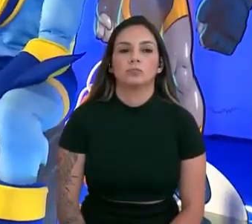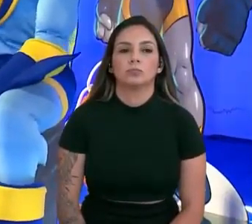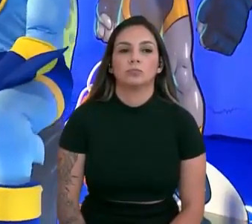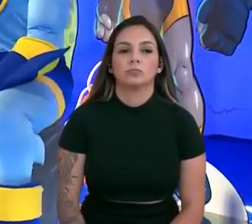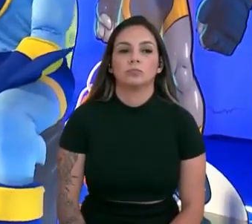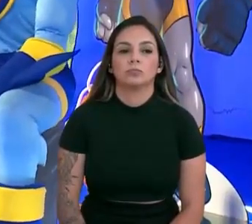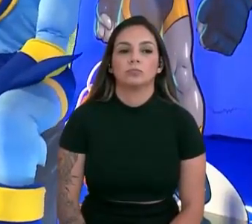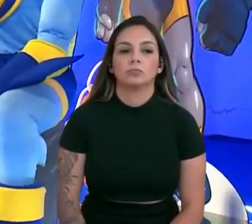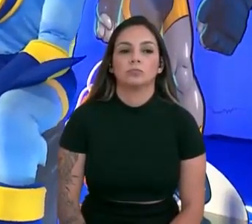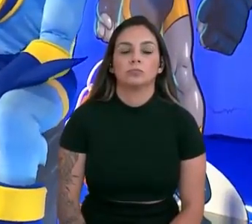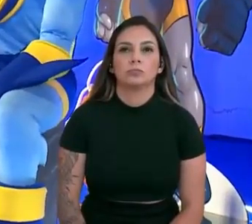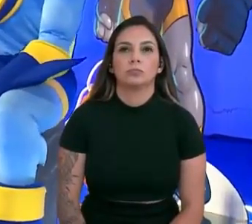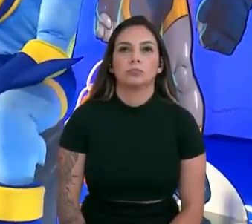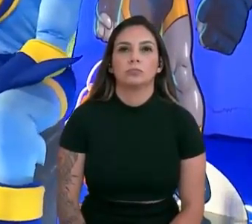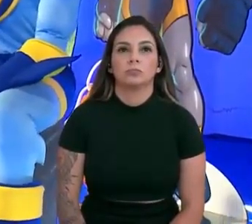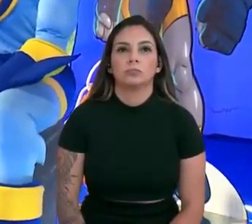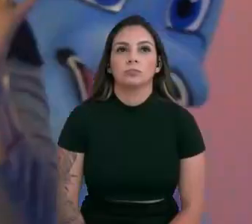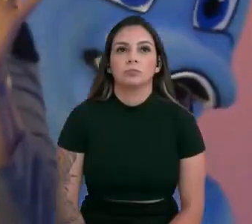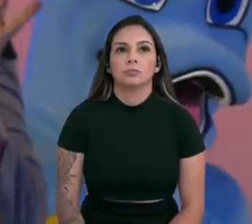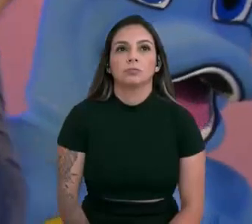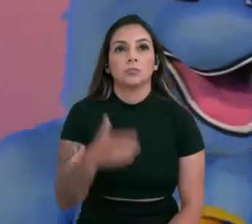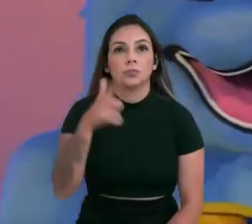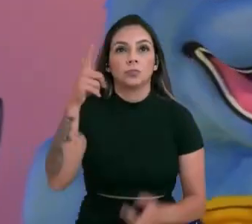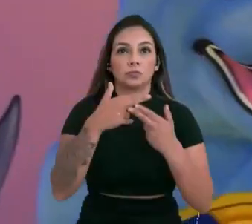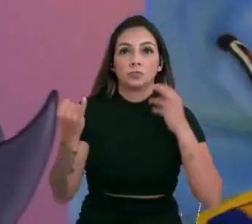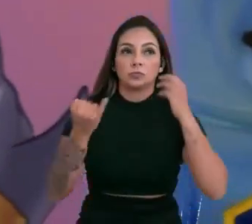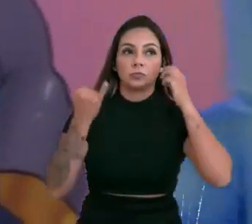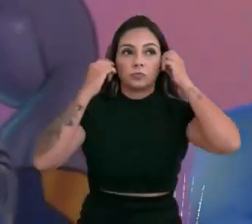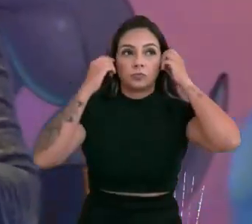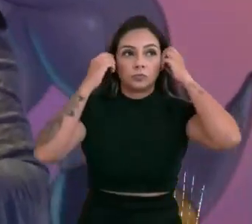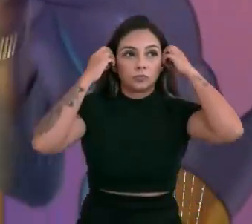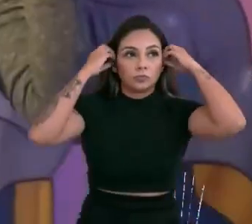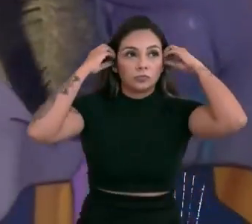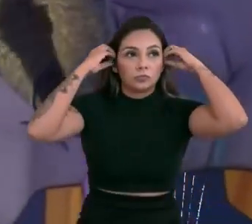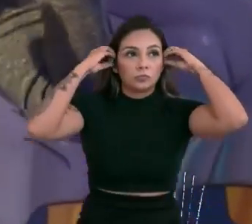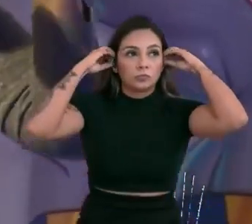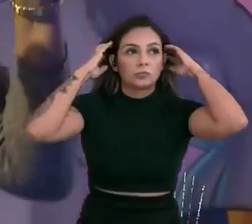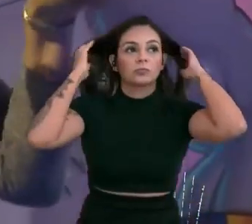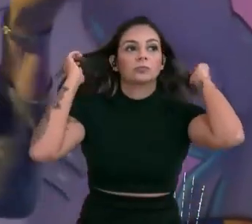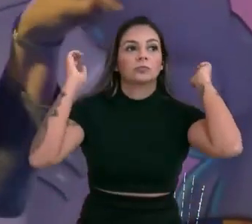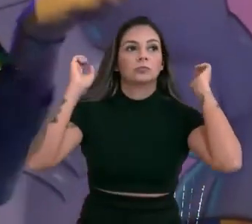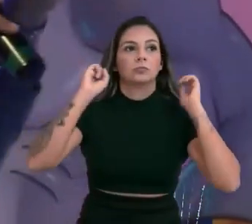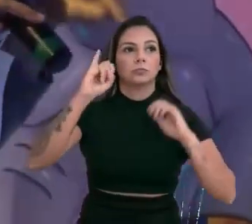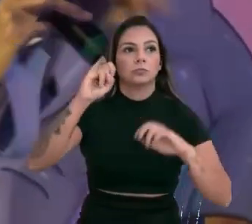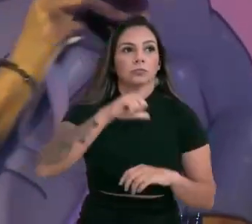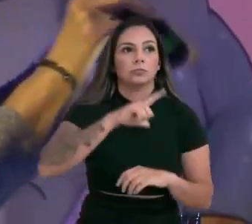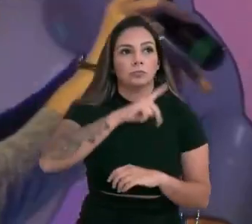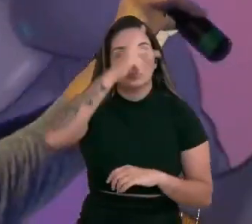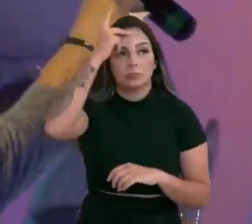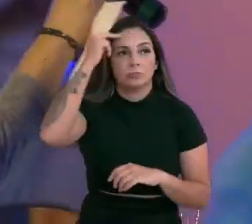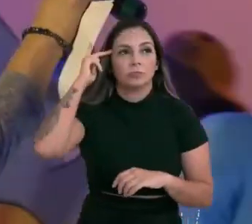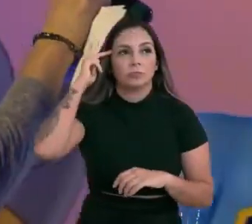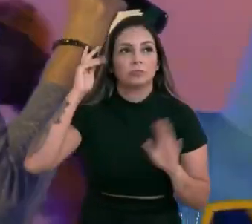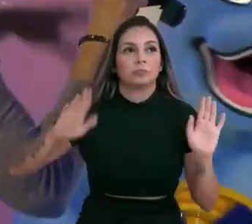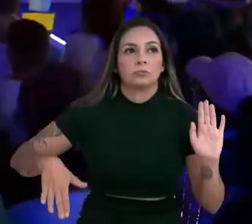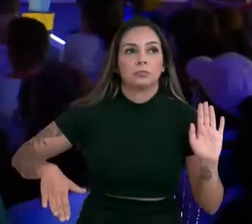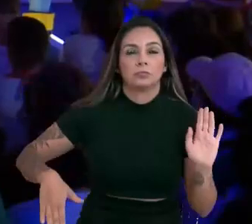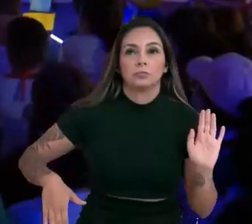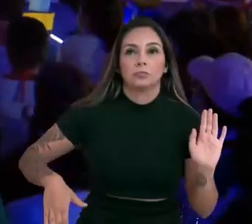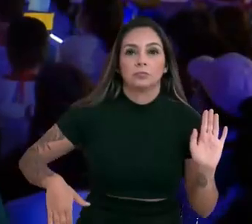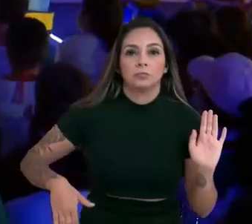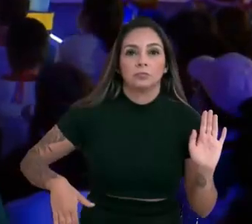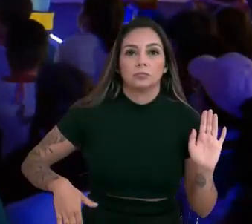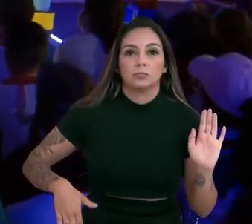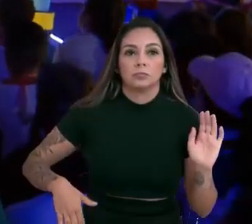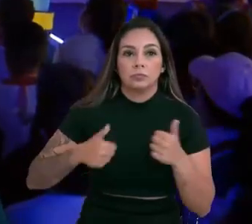Muito bem! Outra coisa importante, pessoal. Se alguém na piscina está lá